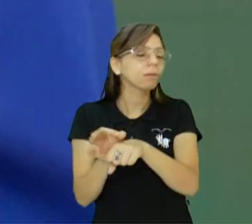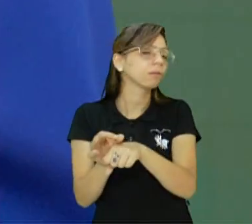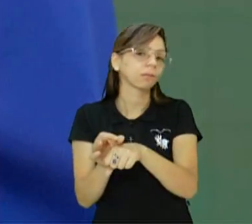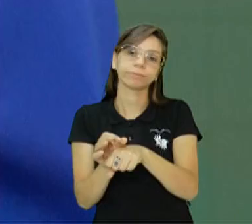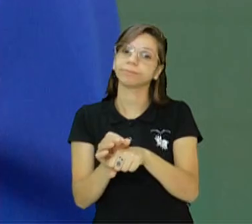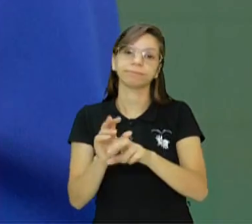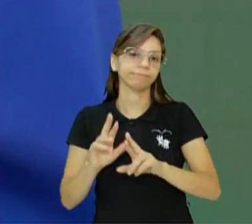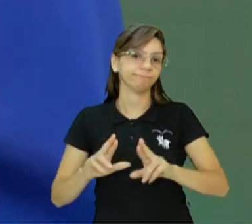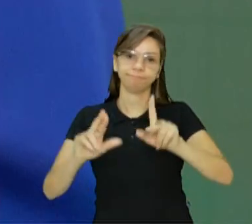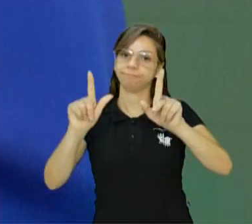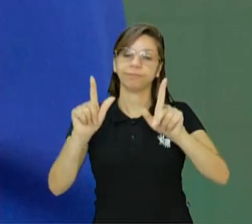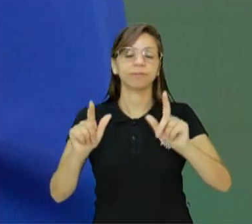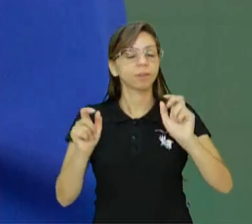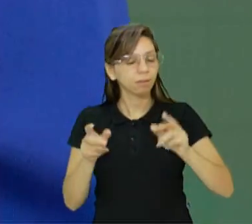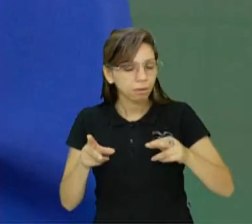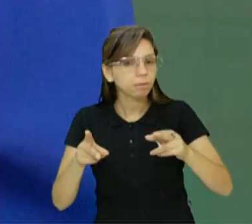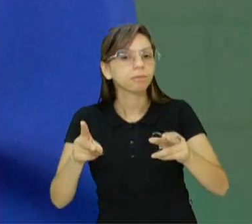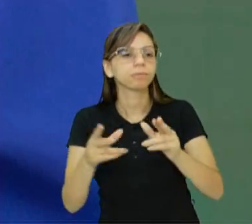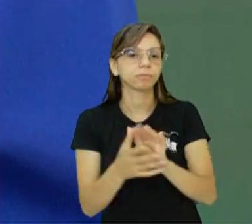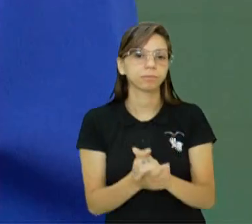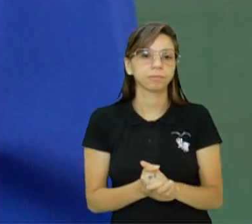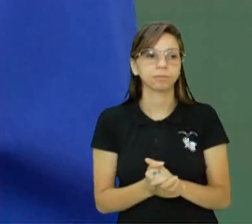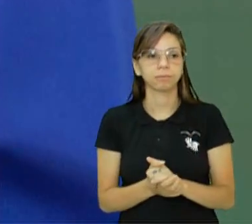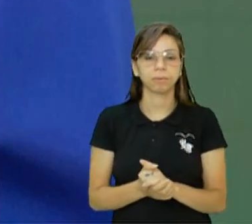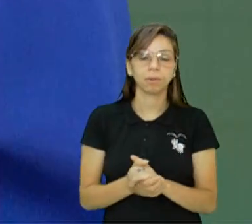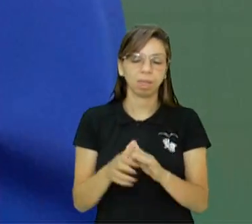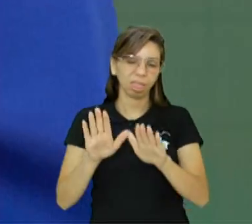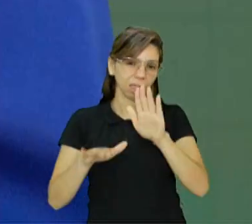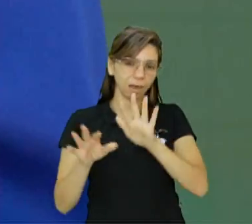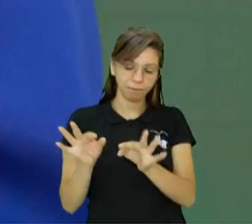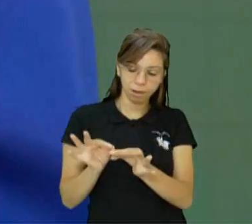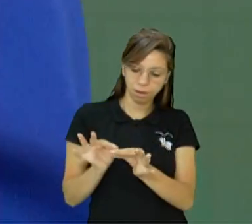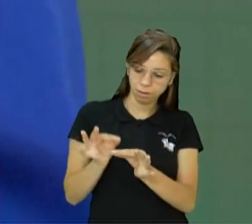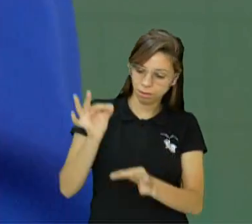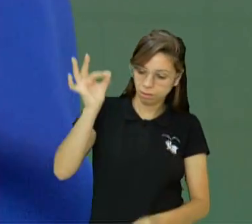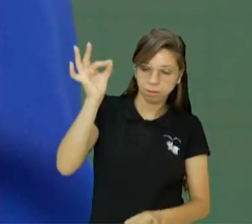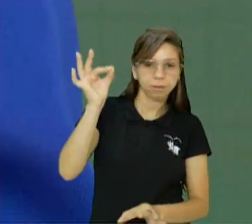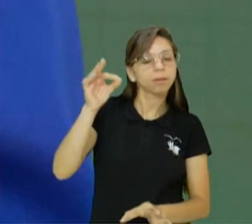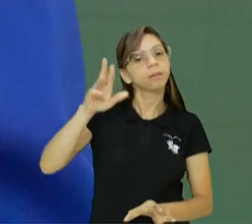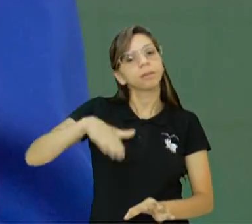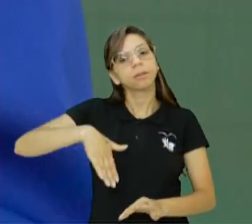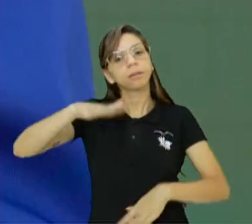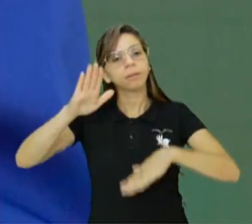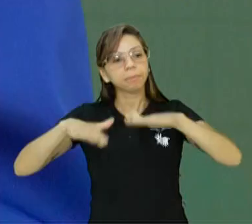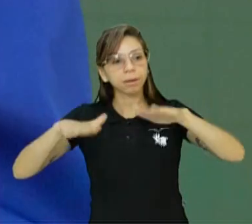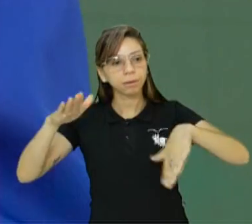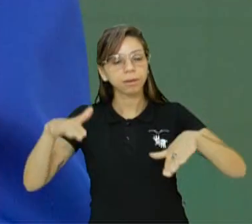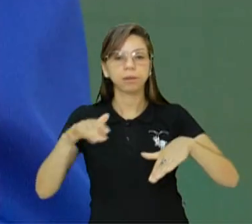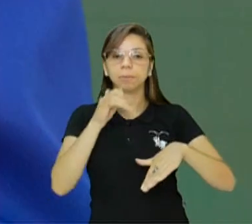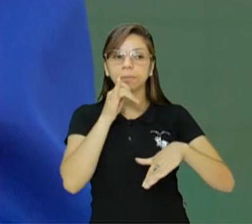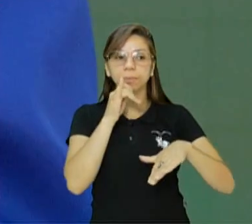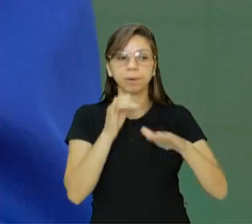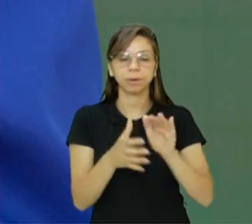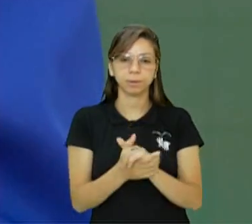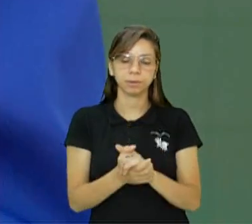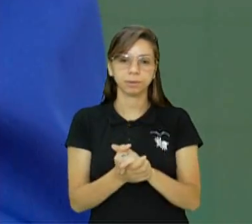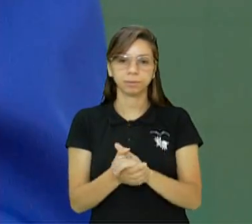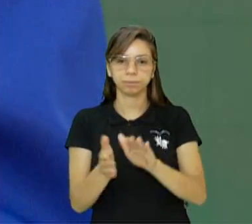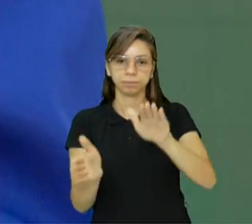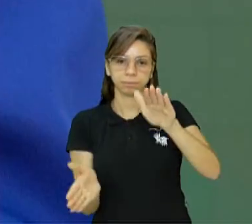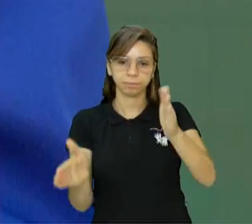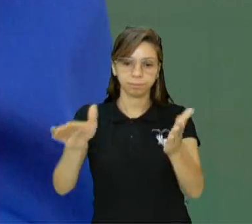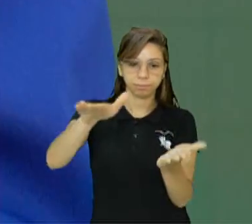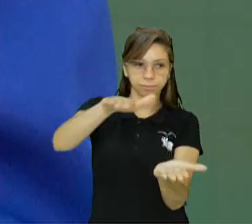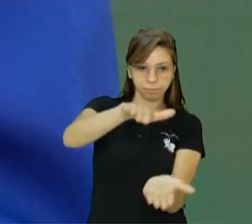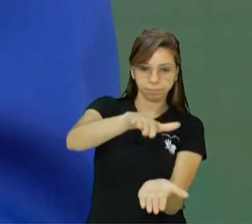né? O que talvez mudaria um pouquinho seria só a altura, dependendo do exercício que a gente vai usar, ó. Porque ele aqui de lado, ele